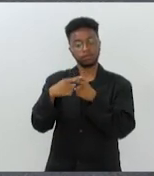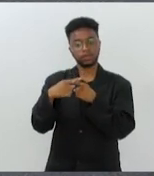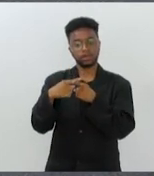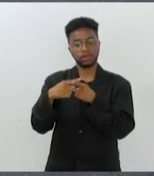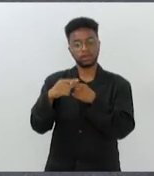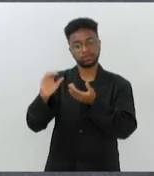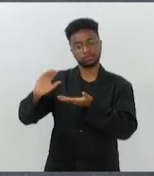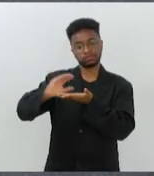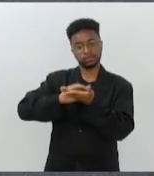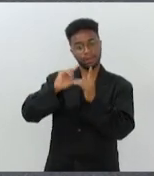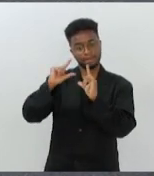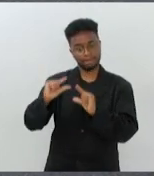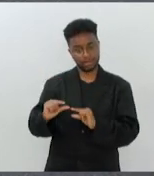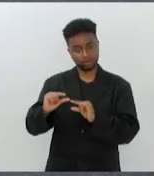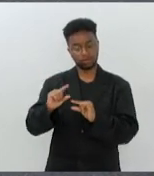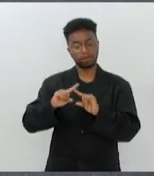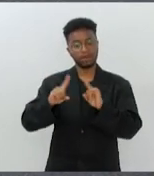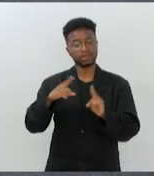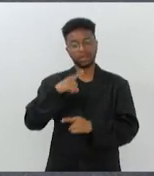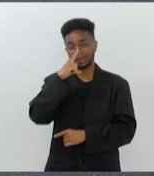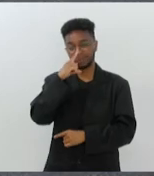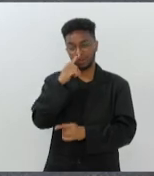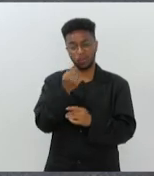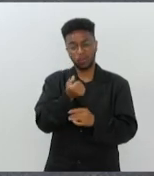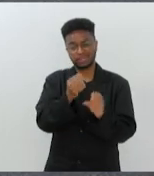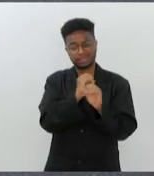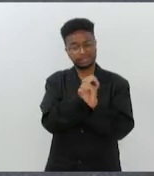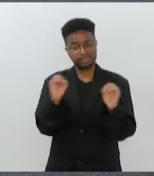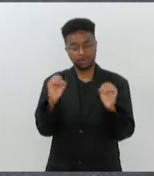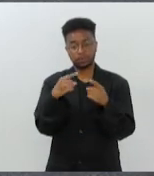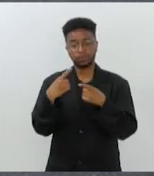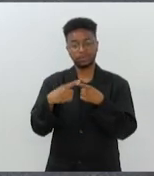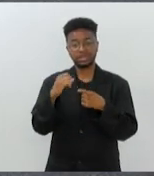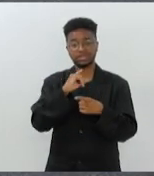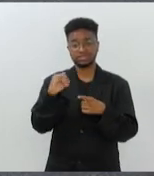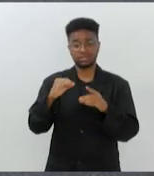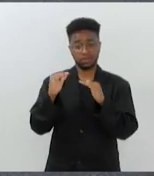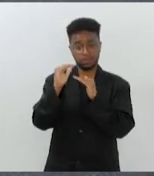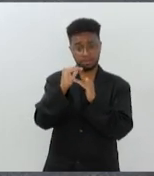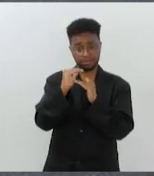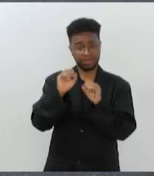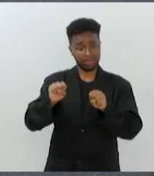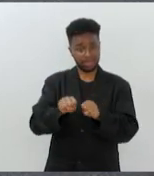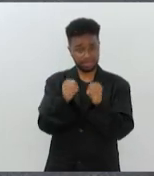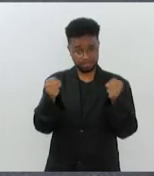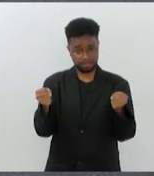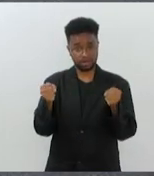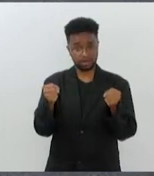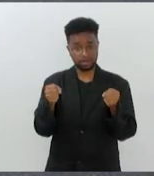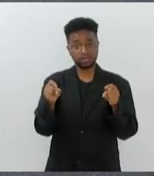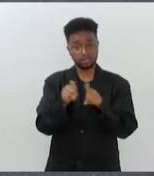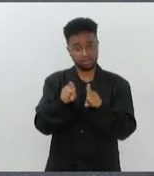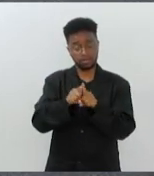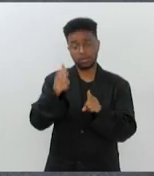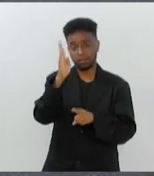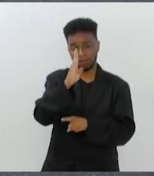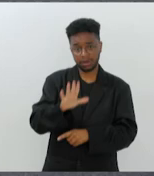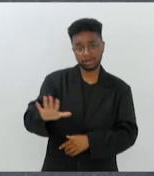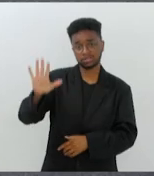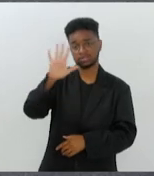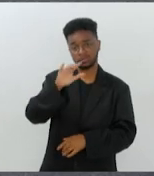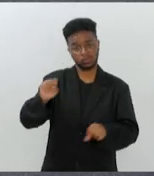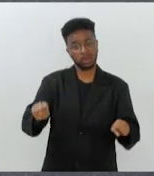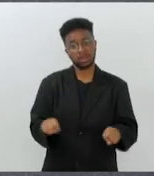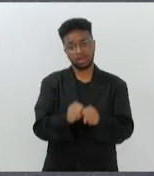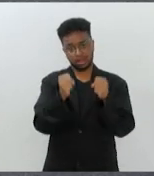menos, mas o risco é quase nulo, porque se o Banco do Brasil quebrar, o Brasil